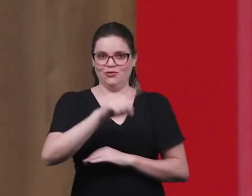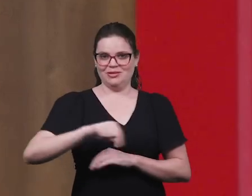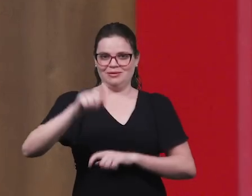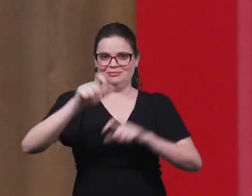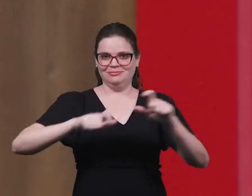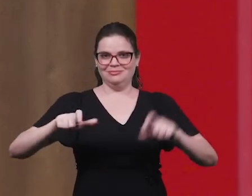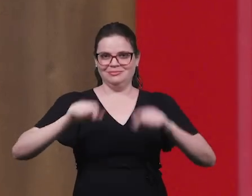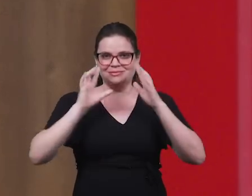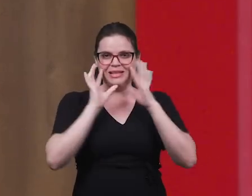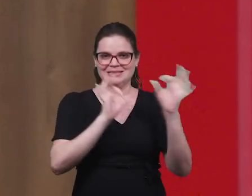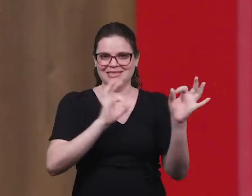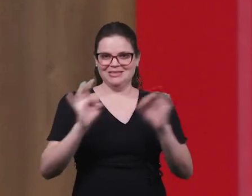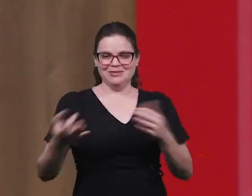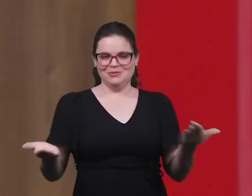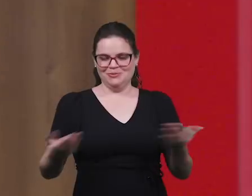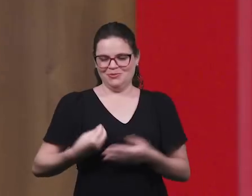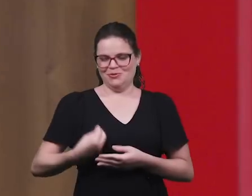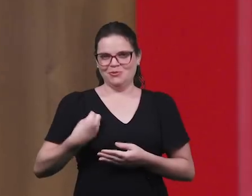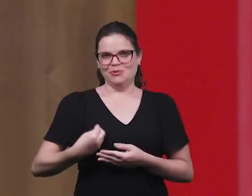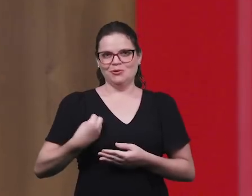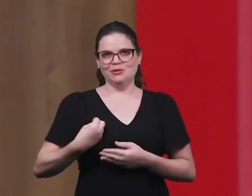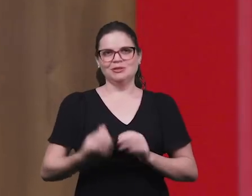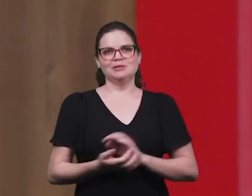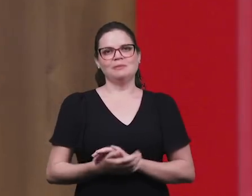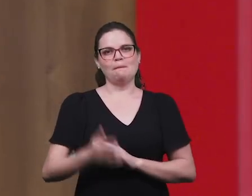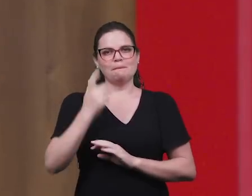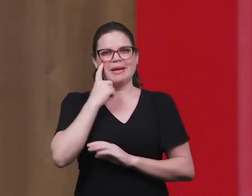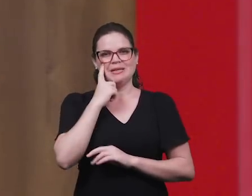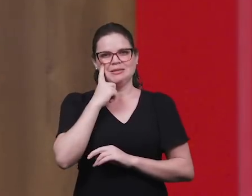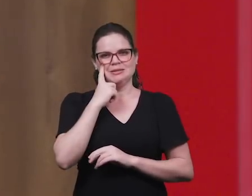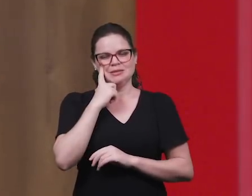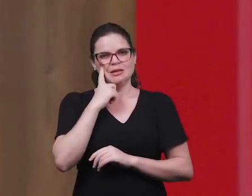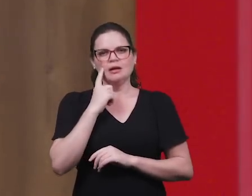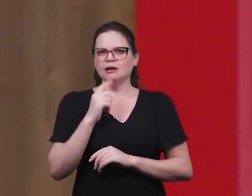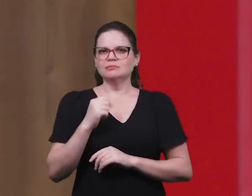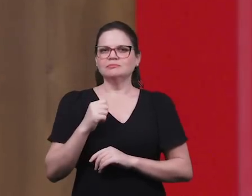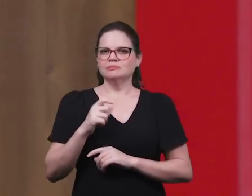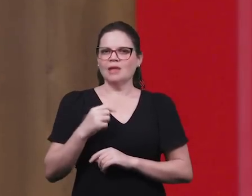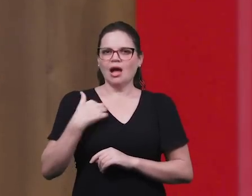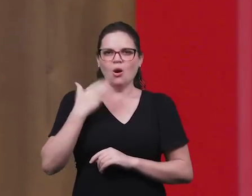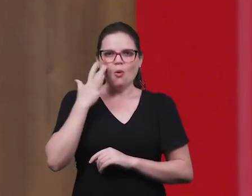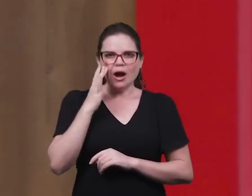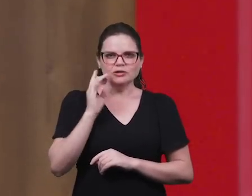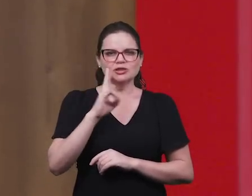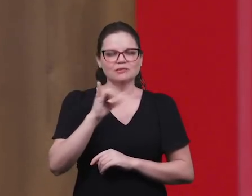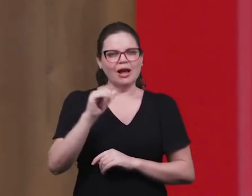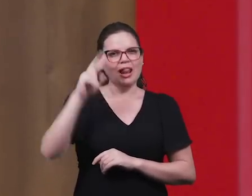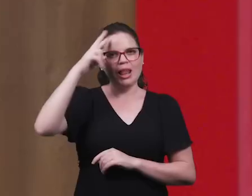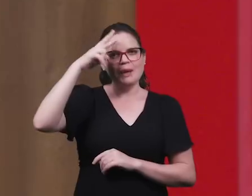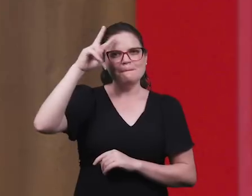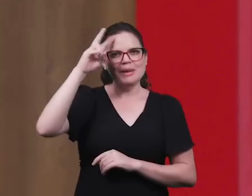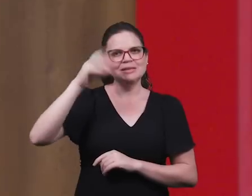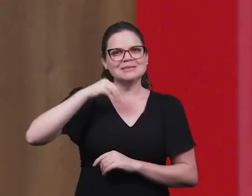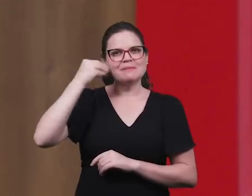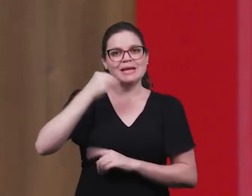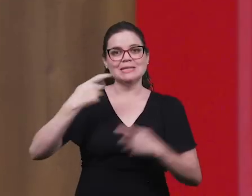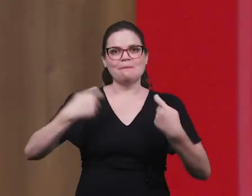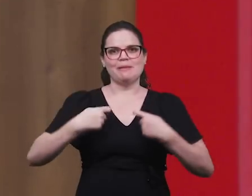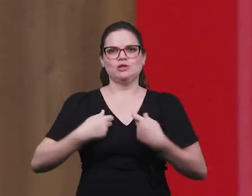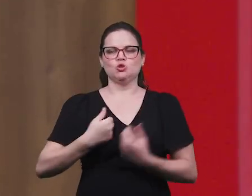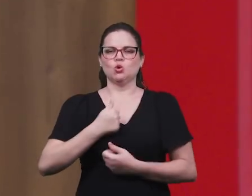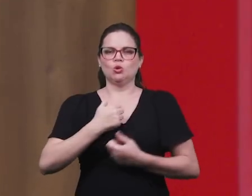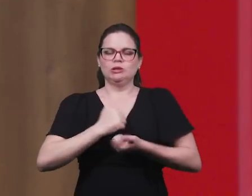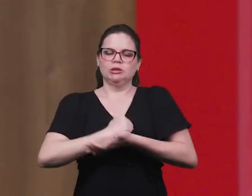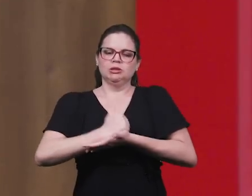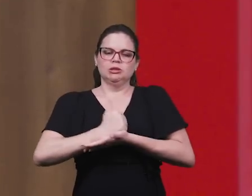conosco agora no programa, participando conosco, deve ter uma experiência onde foi necessário ter domínio próprio, né? E